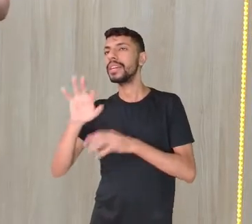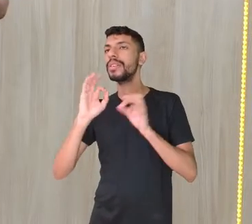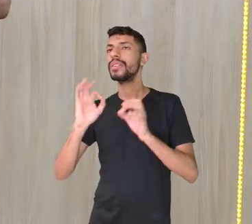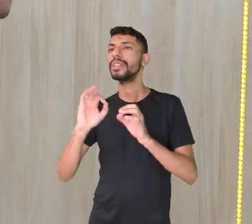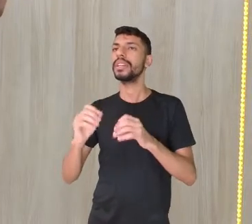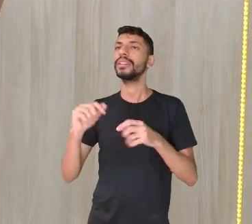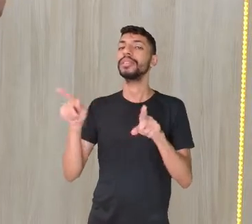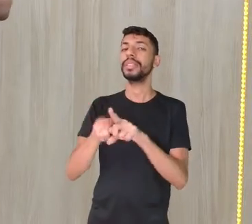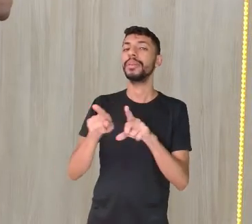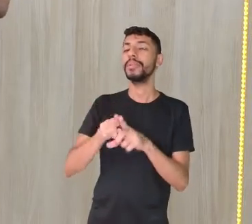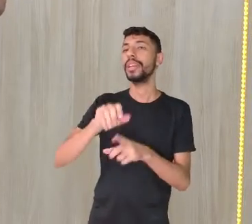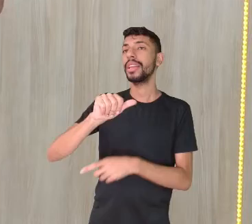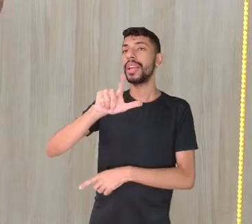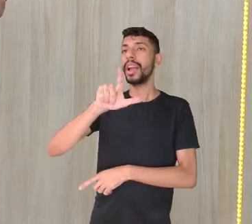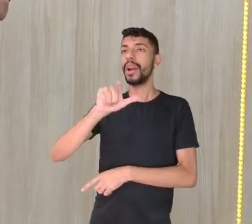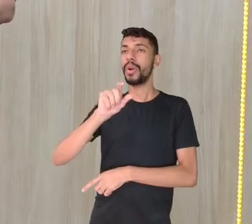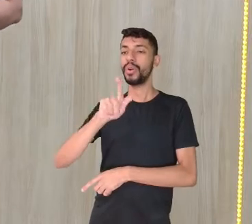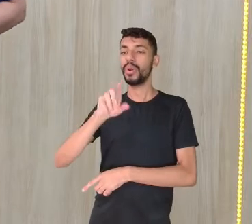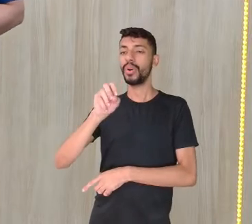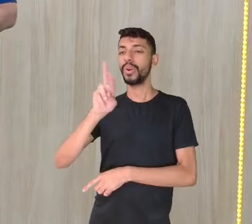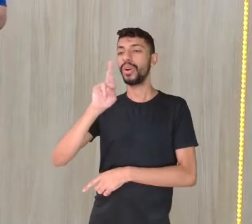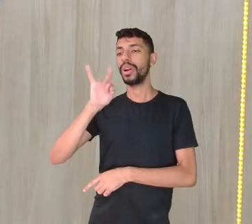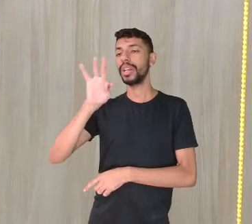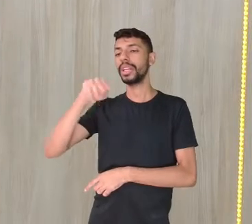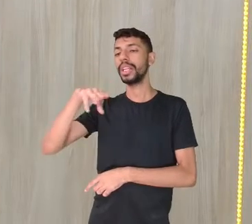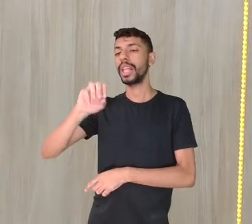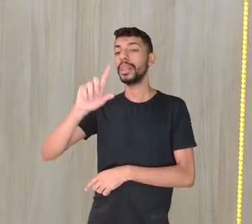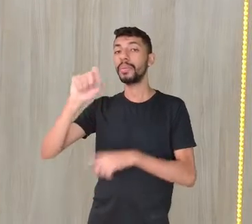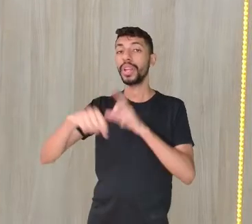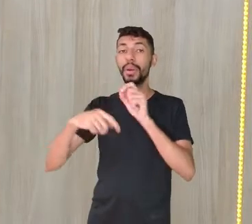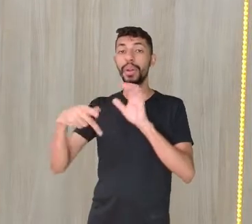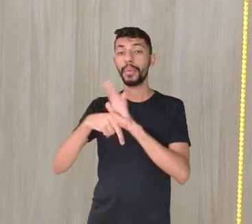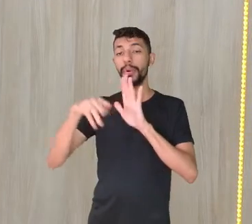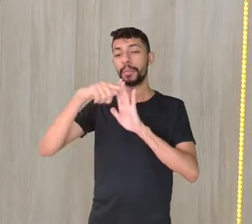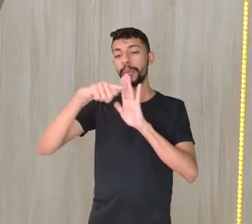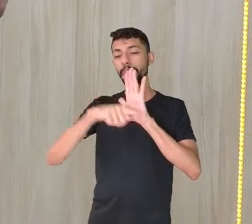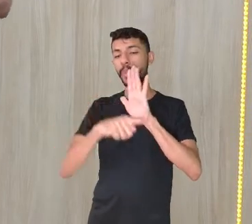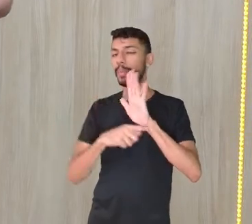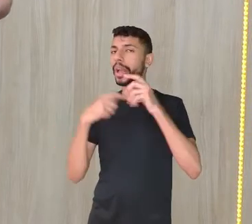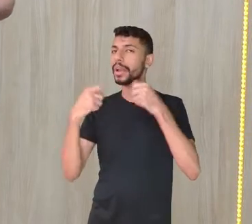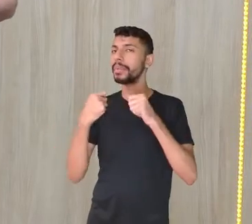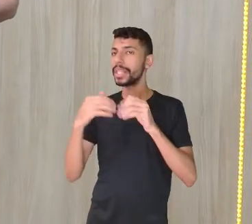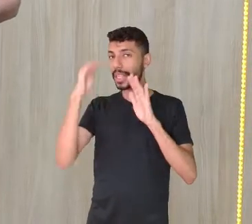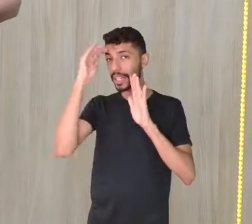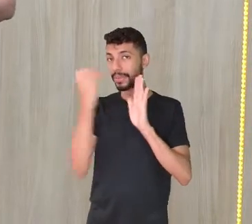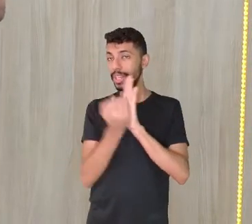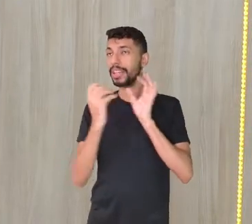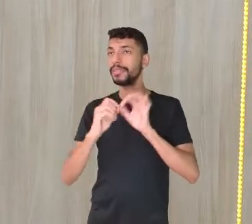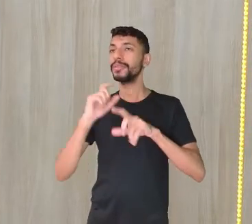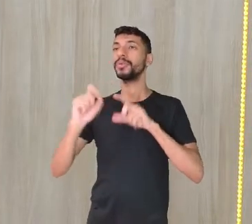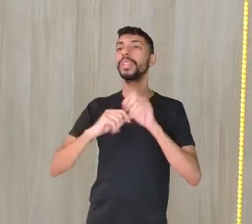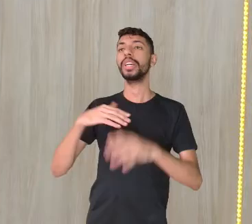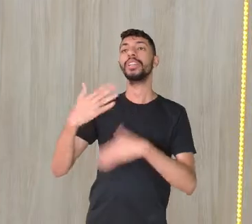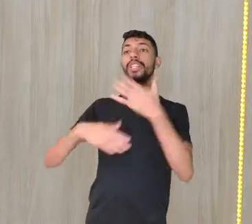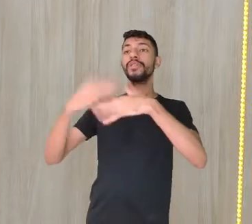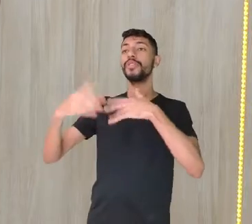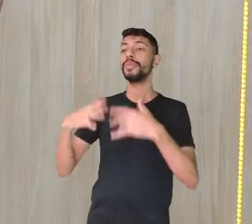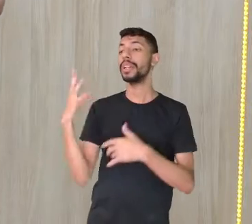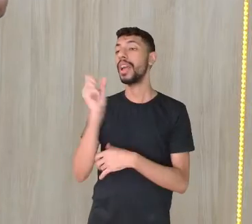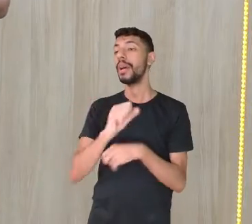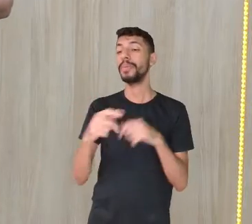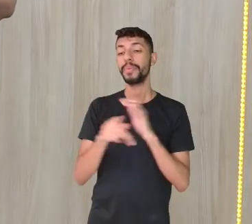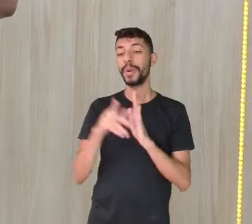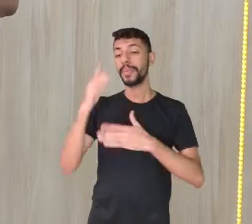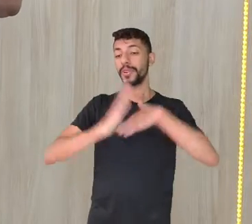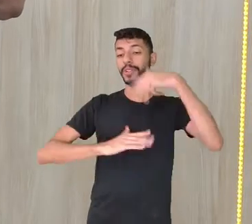que algoritmo nada mais é do que uma receita a ser seguida, ao desenvolvimento ágil, né, desses